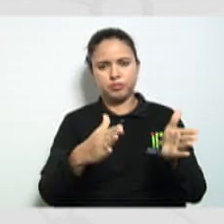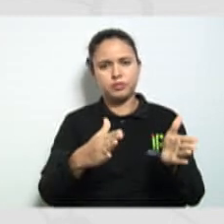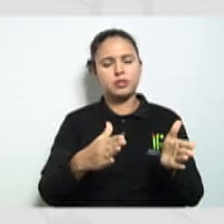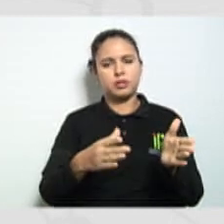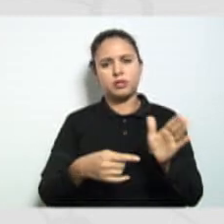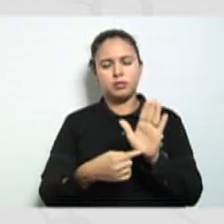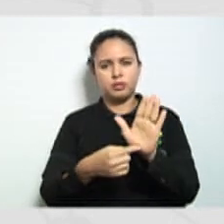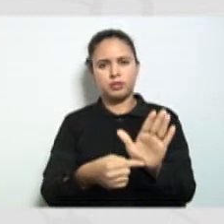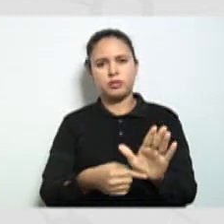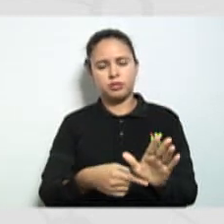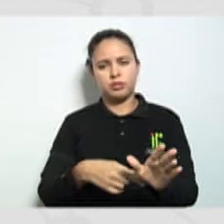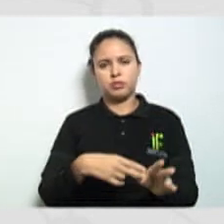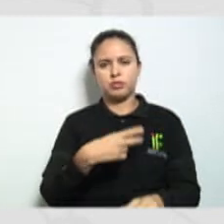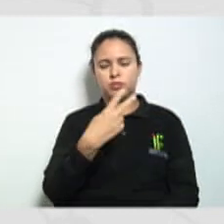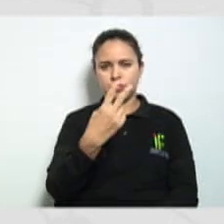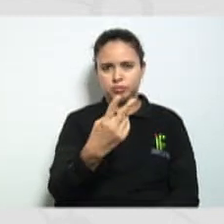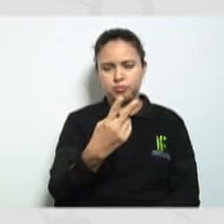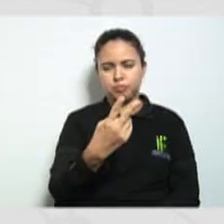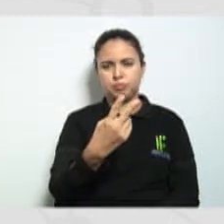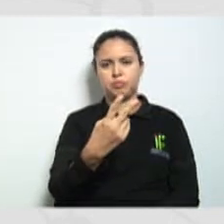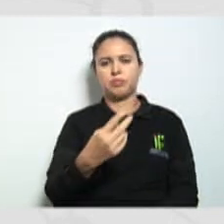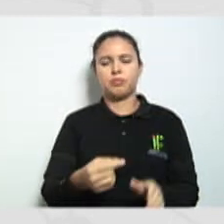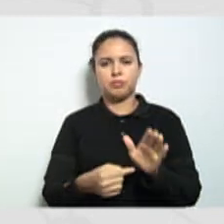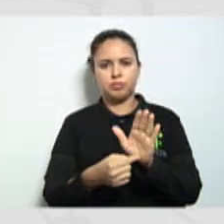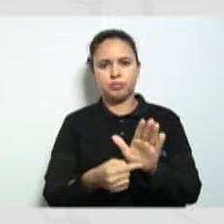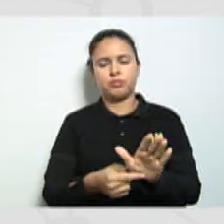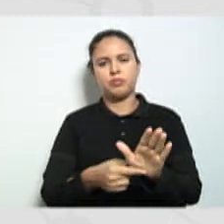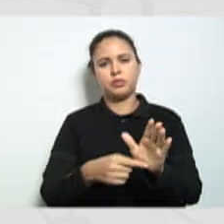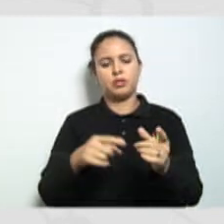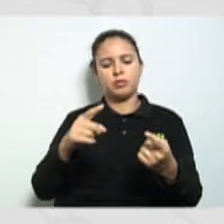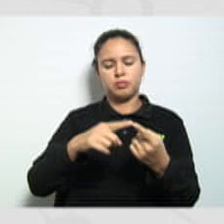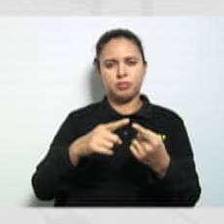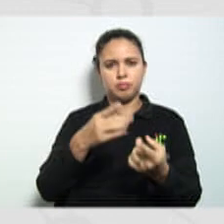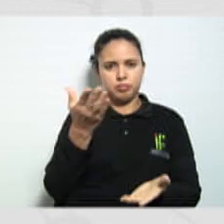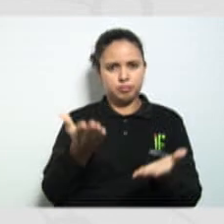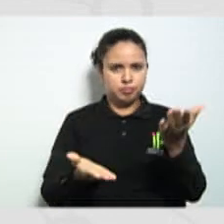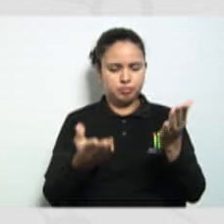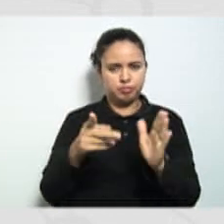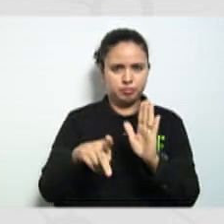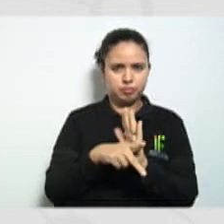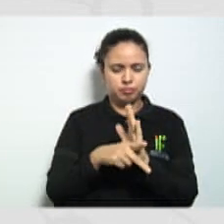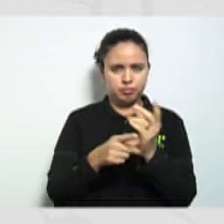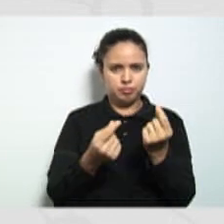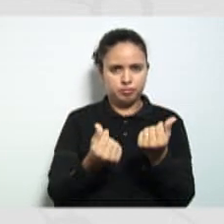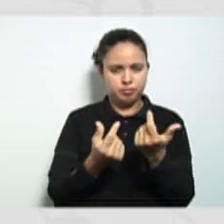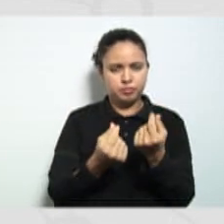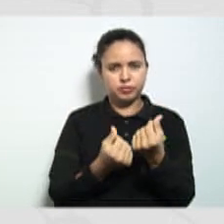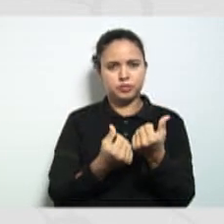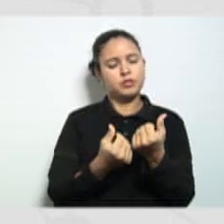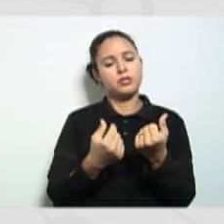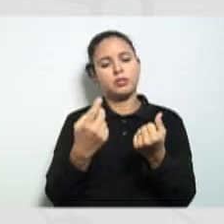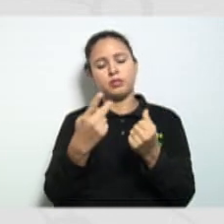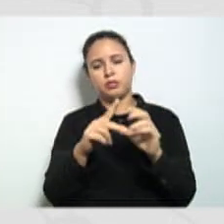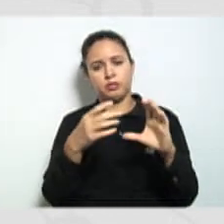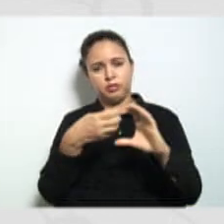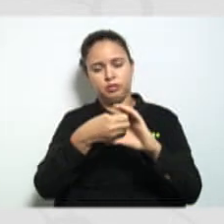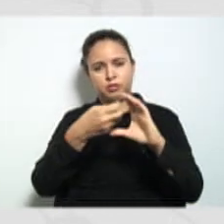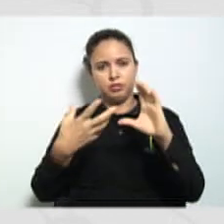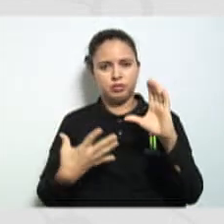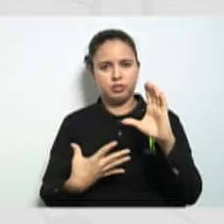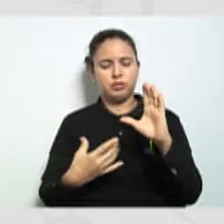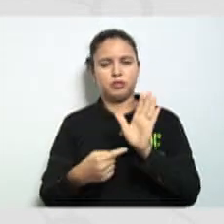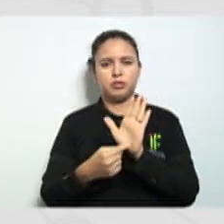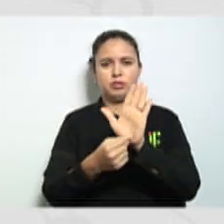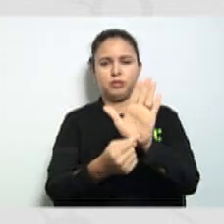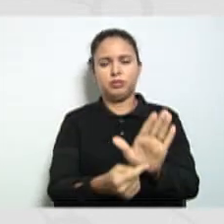vocês duas demonstrações. Uma delas foi o balanço patrimonial. E uma das peculiaridades é que ela